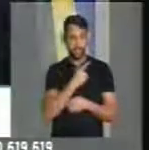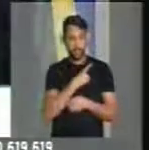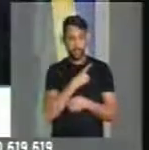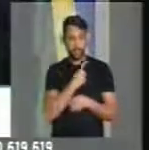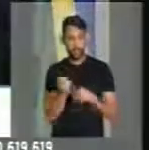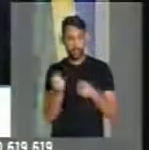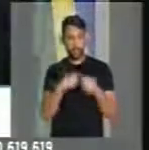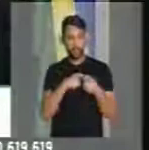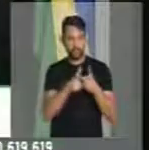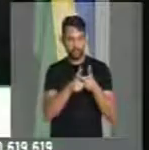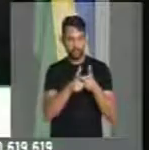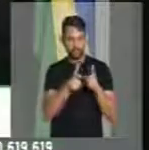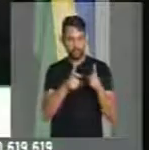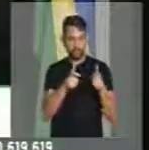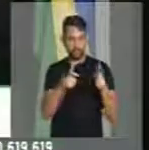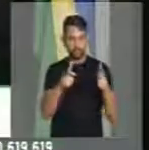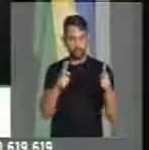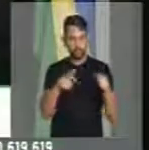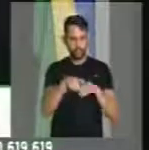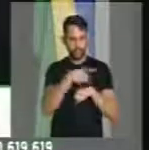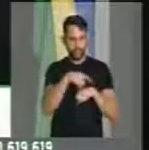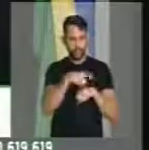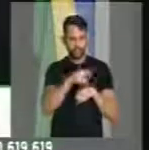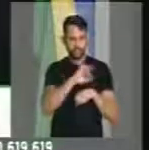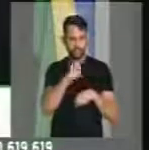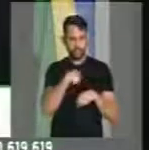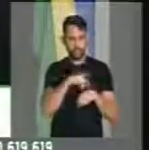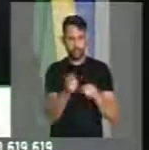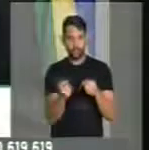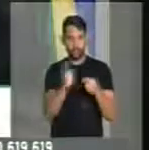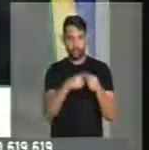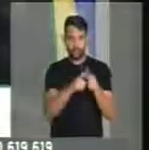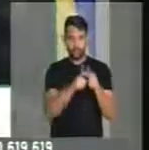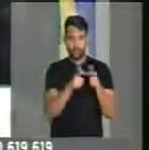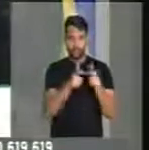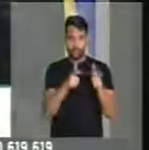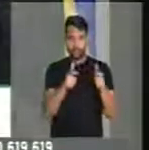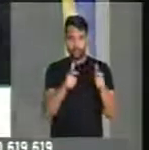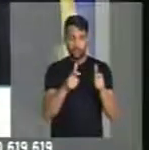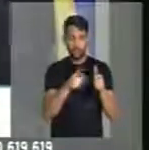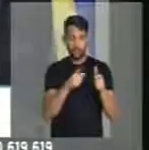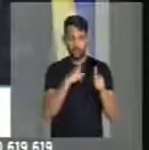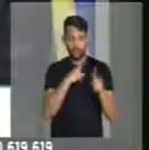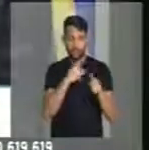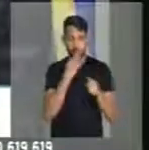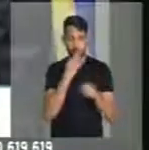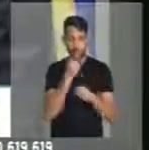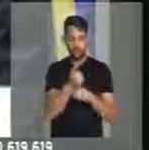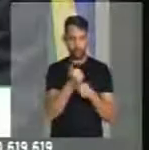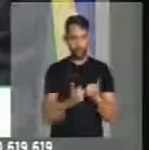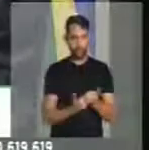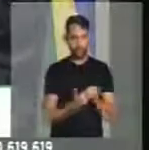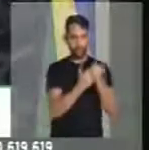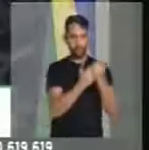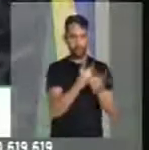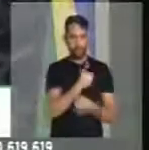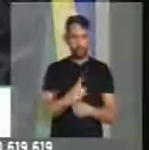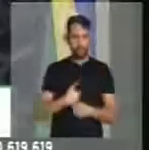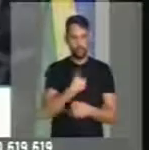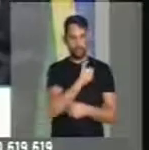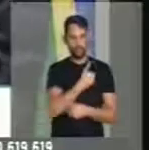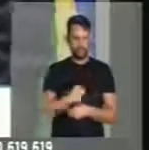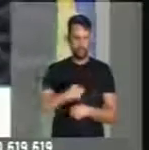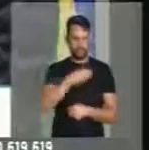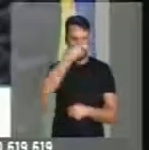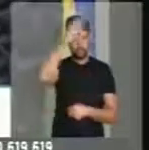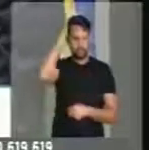que reconstruí-lo. E nós só iremos reconstruí-lo dando apoio a este governo, que é o governo do